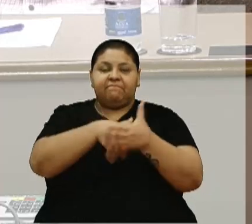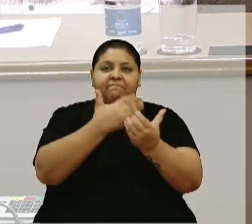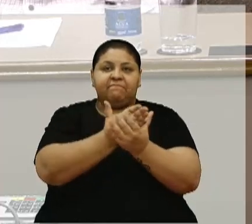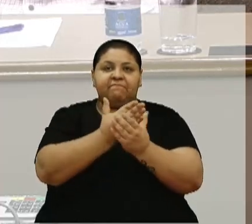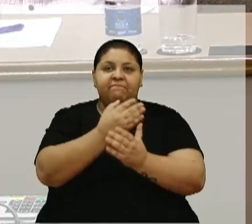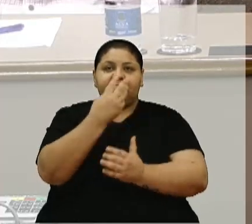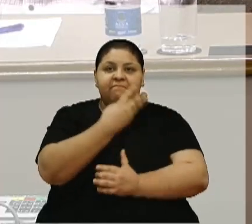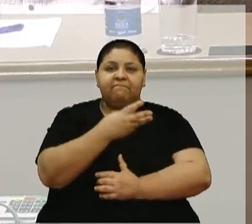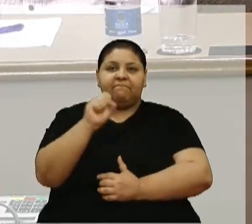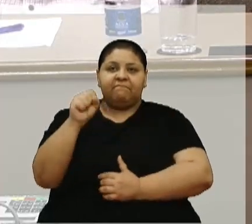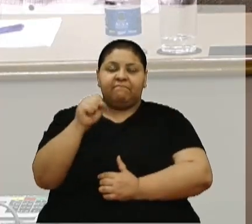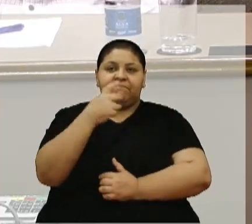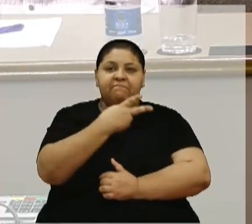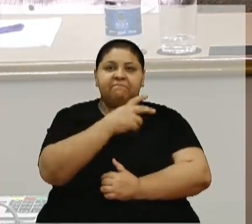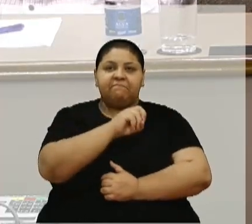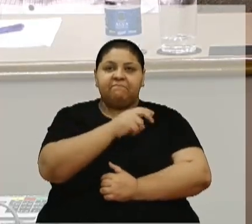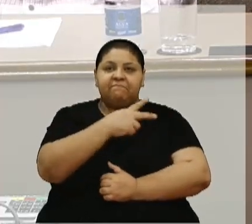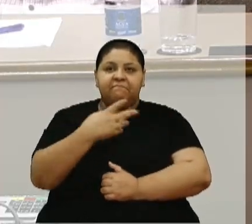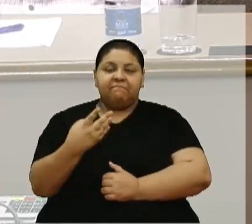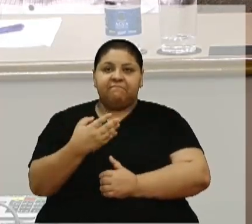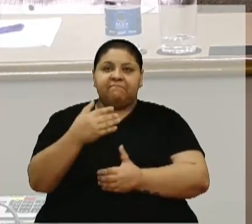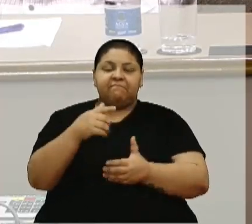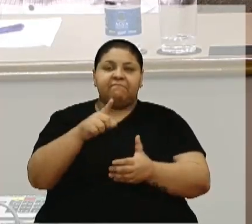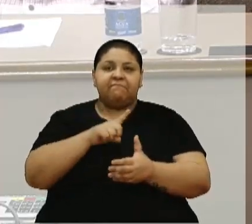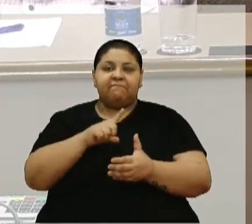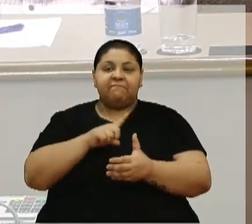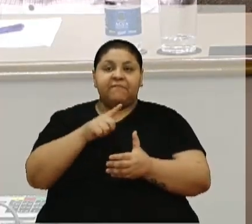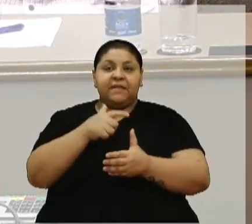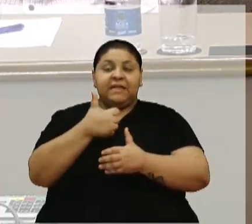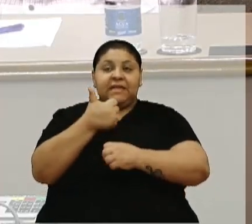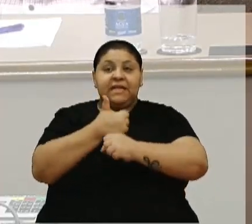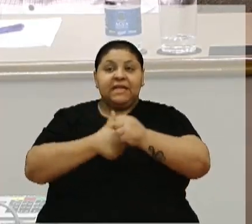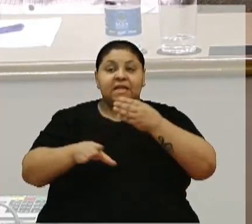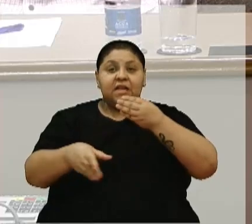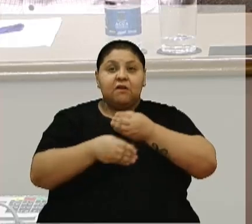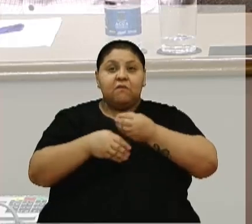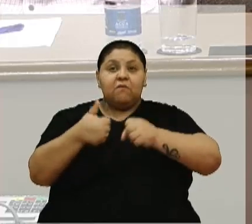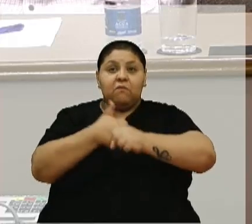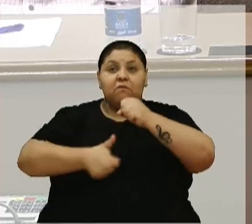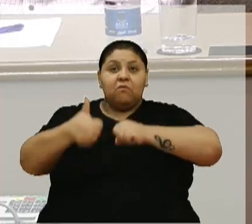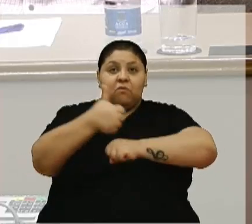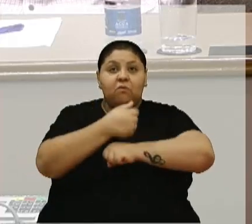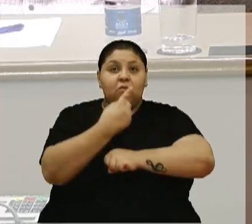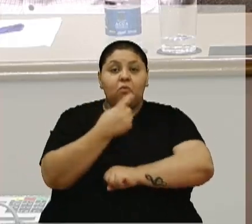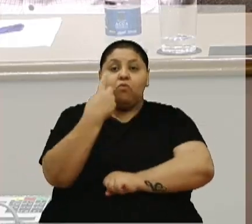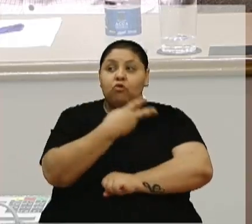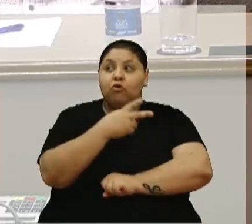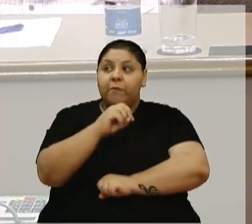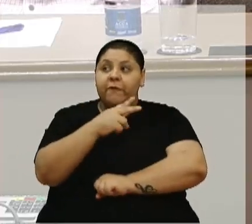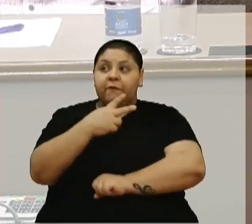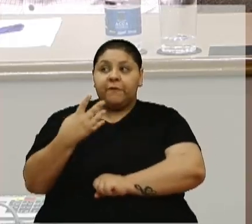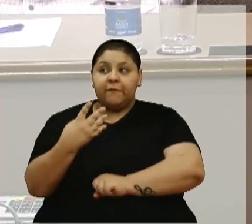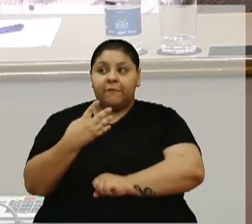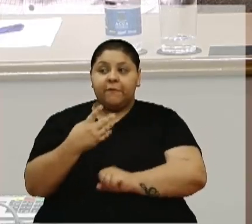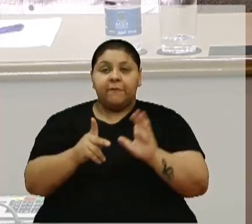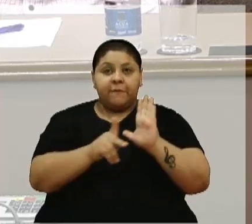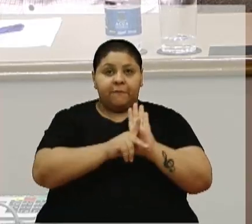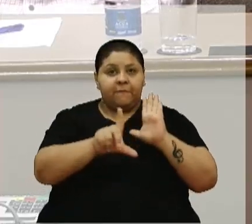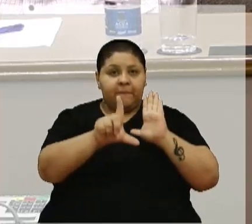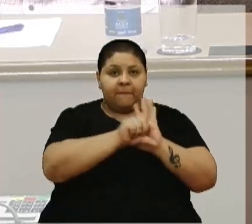número 38/2024, contém emenda modificativa número 1/2024. O projeto de